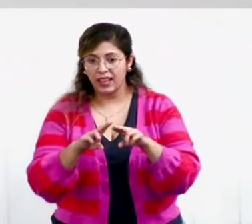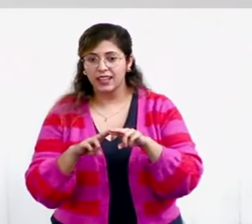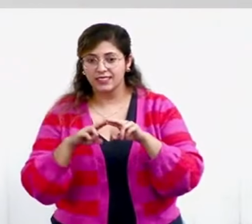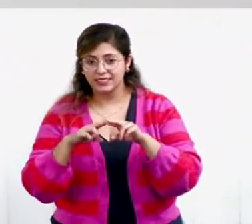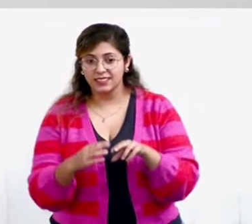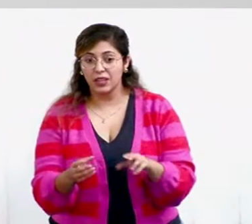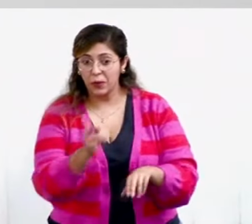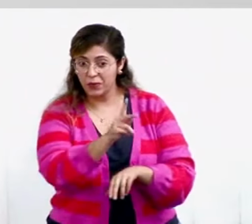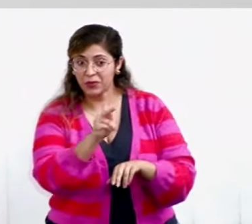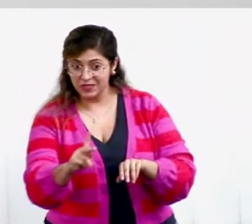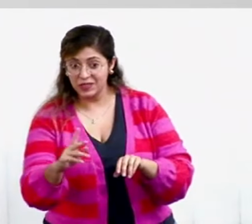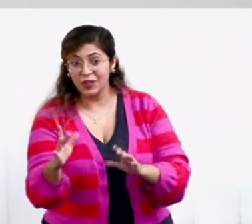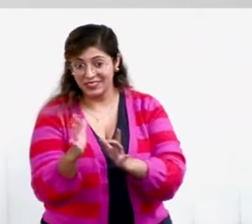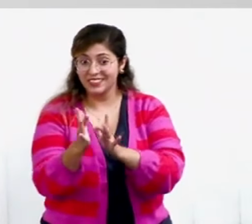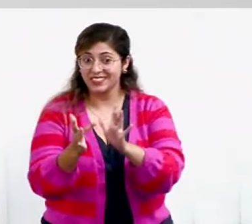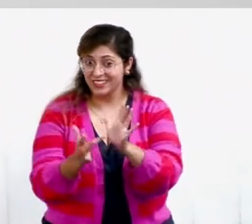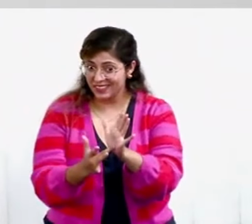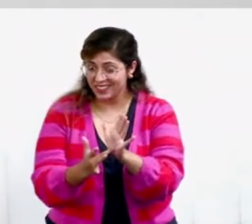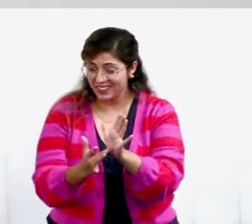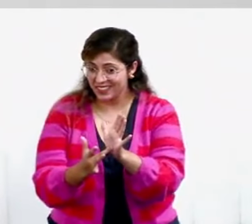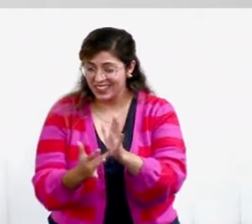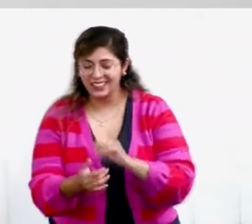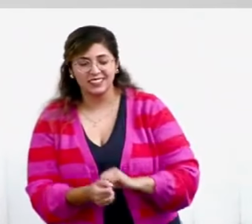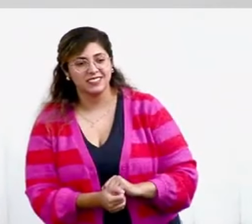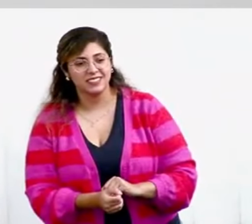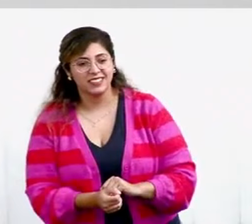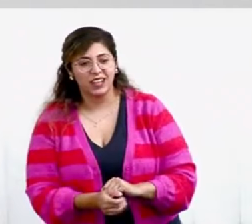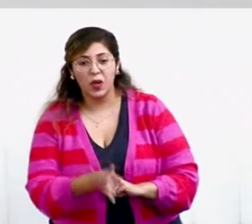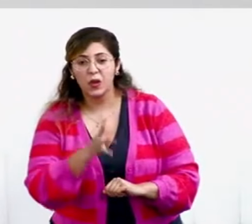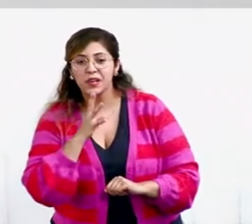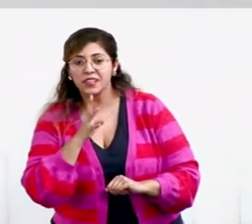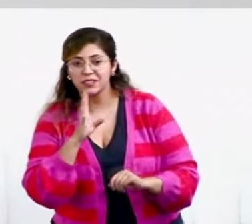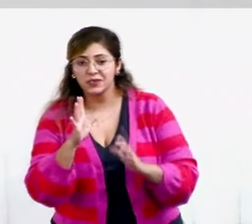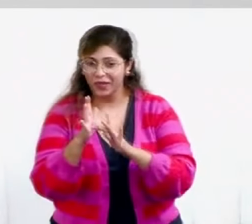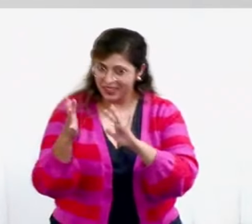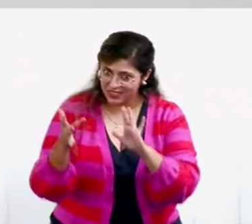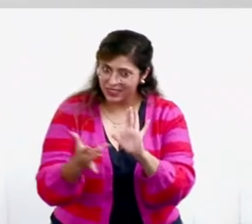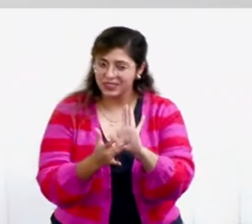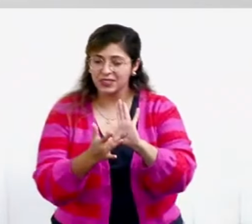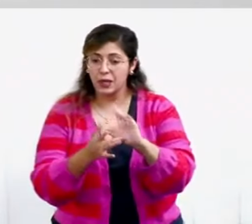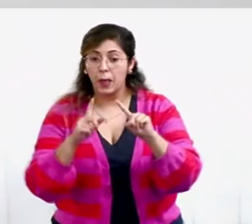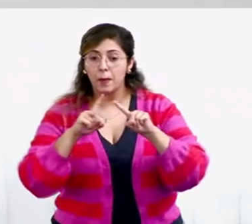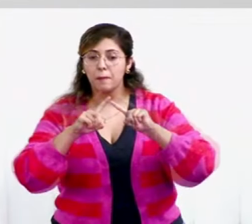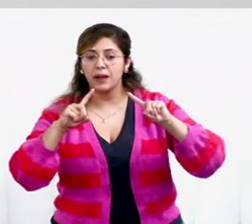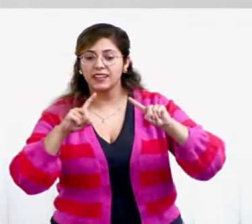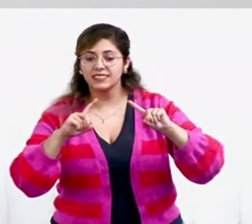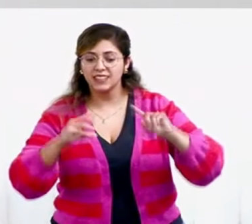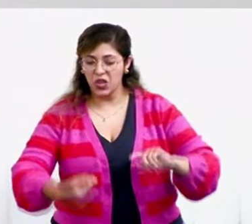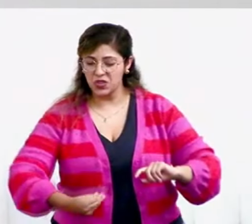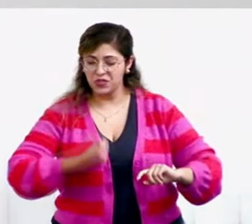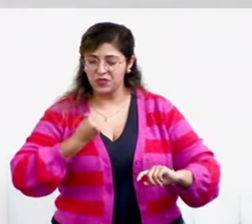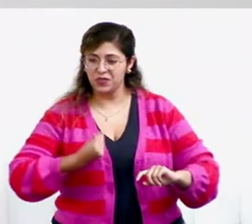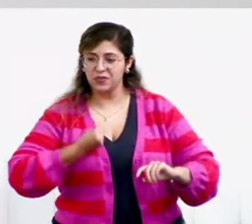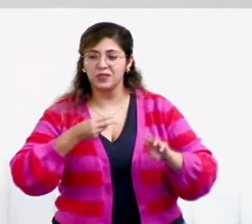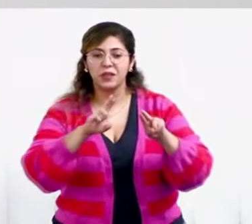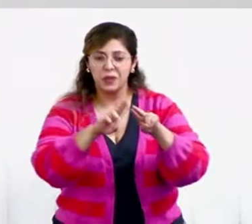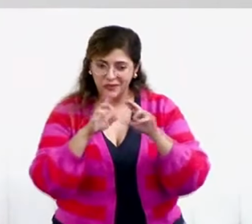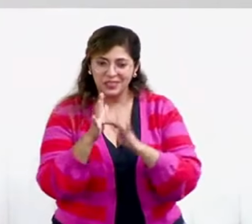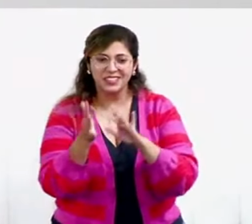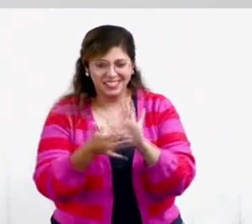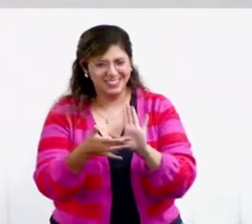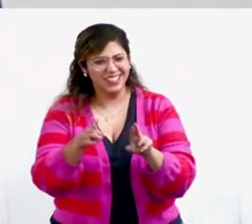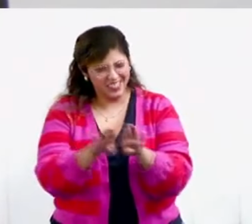o conteúdo, ele também é o ambiente que o ensino é dado. E tudo isso porque ele é a verdade